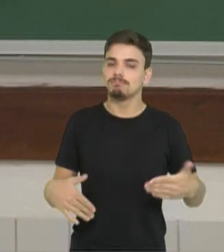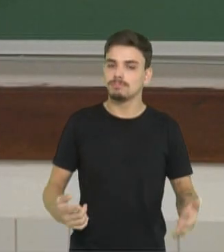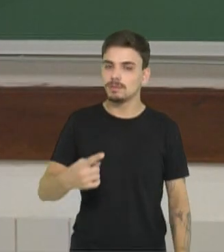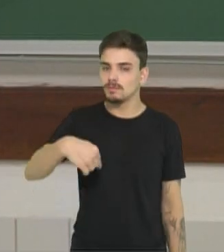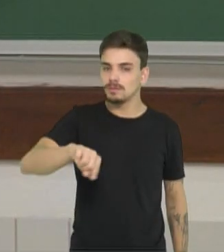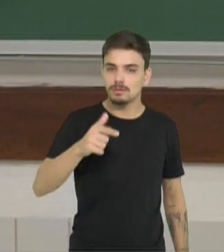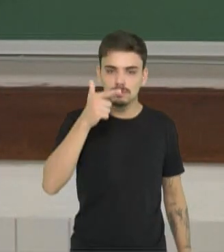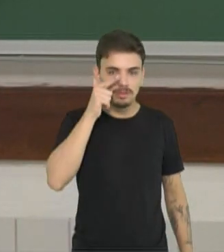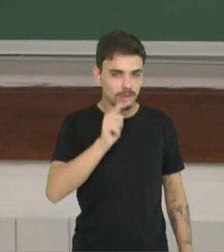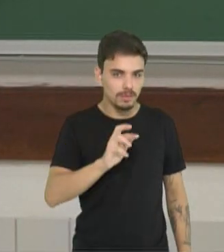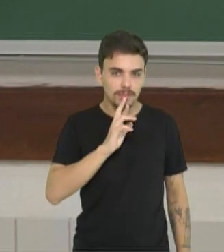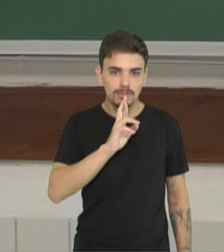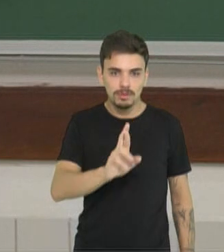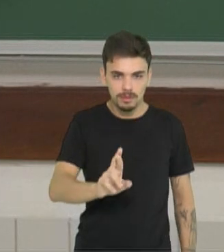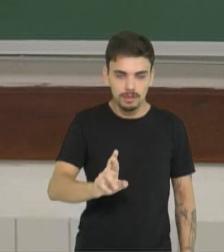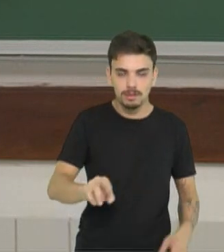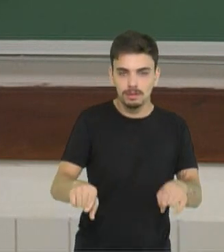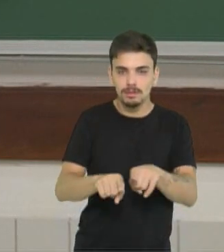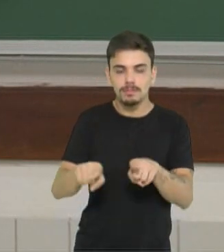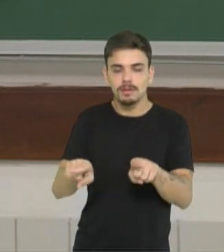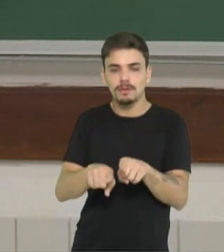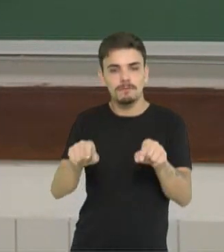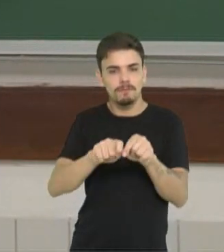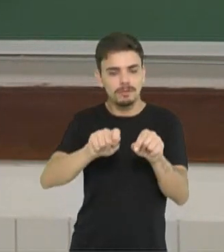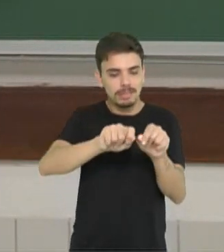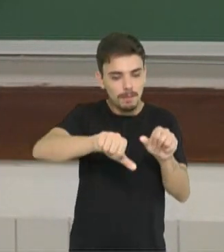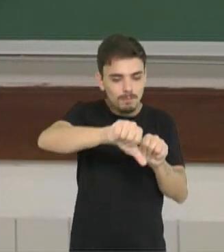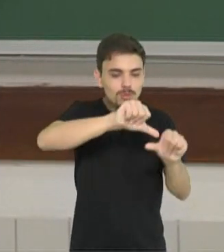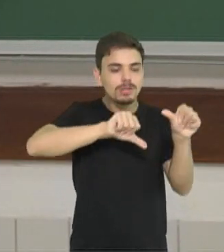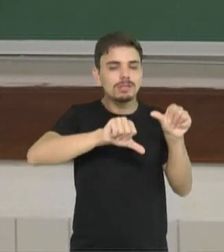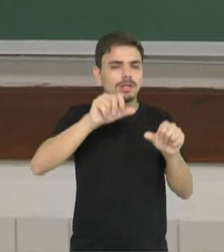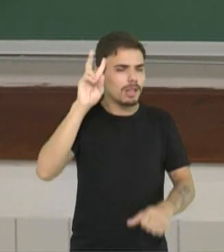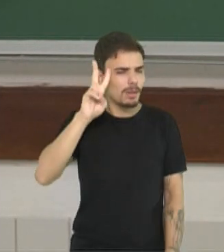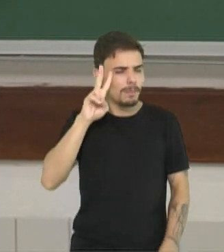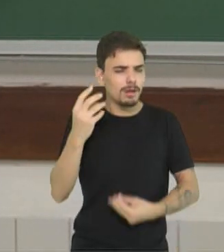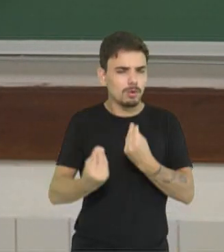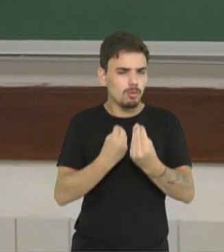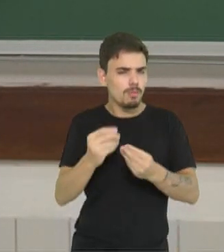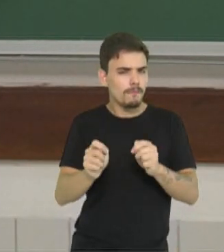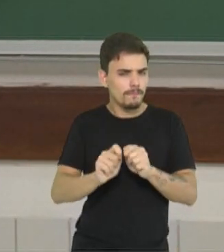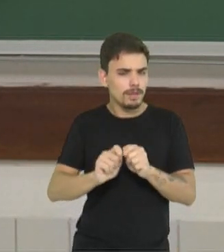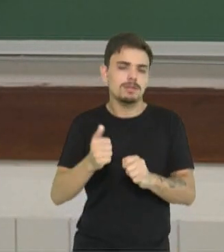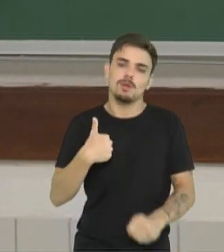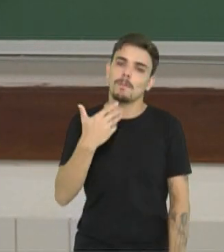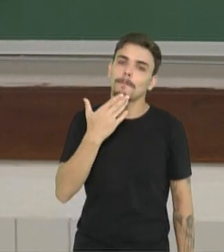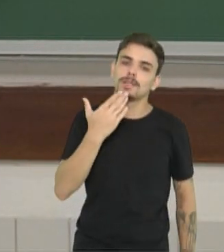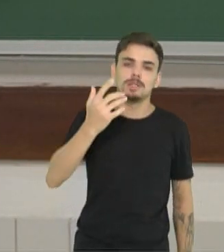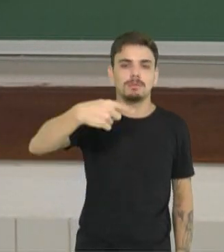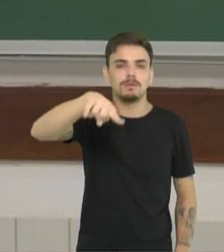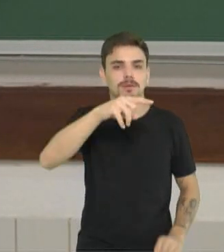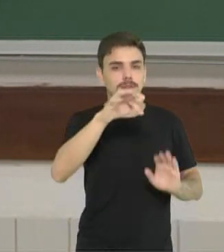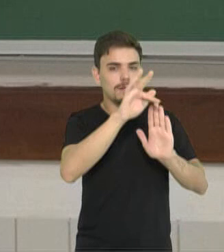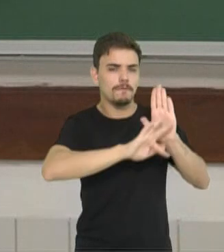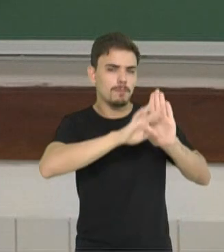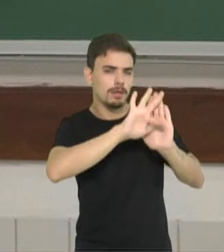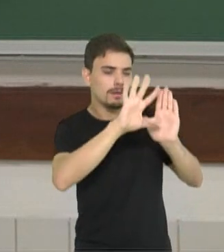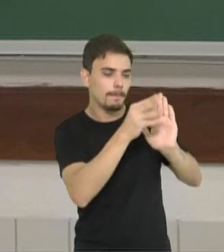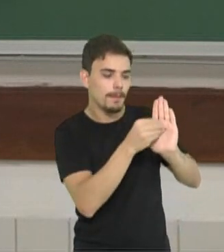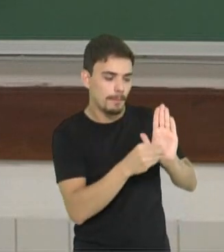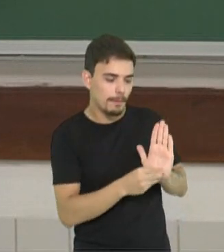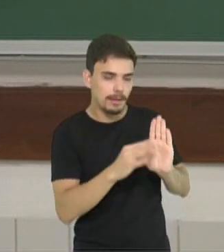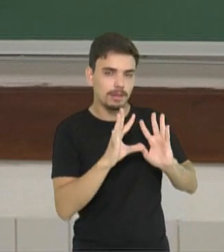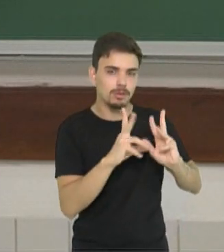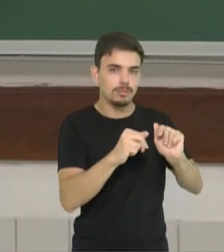Conseguiu resolver? Conseguiu fazer a conversão? Lembrou como é que faz? Eu pedi para que você anotasse no formulário também